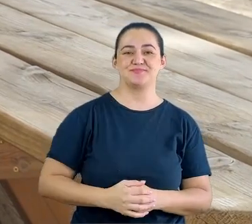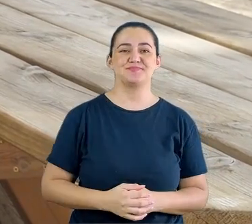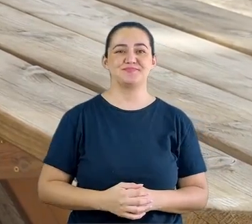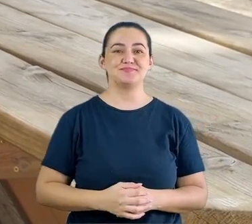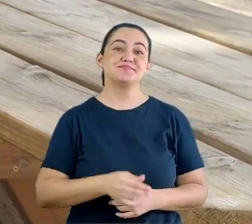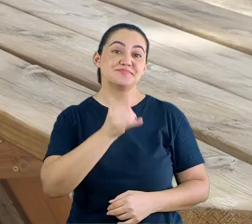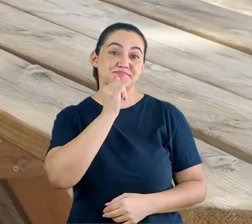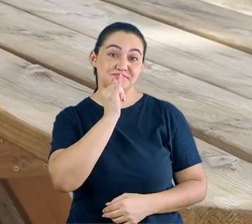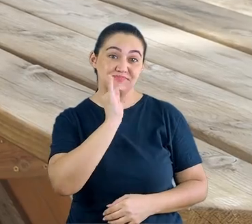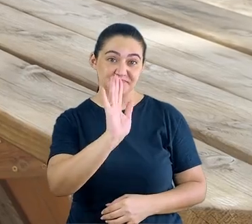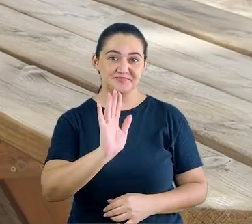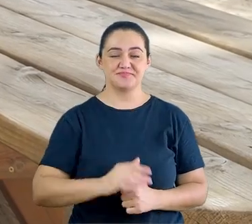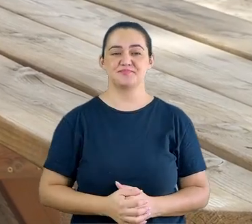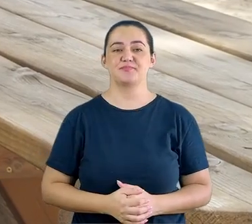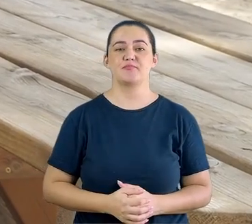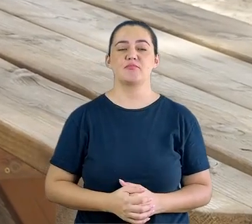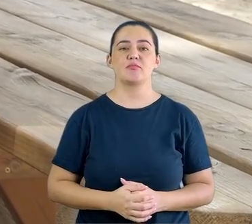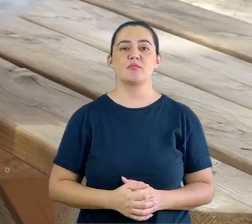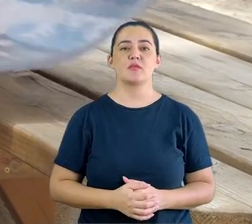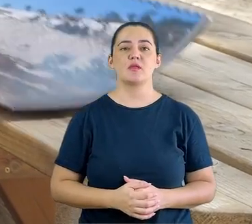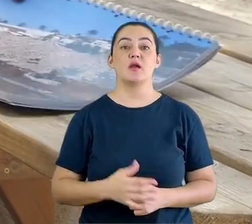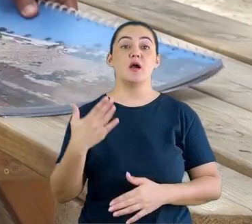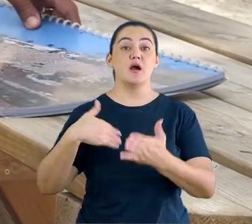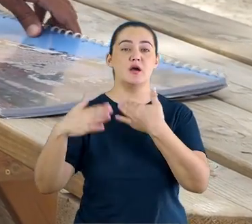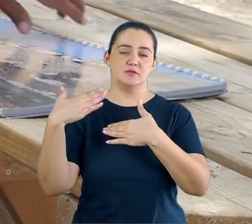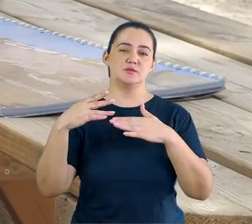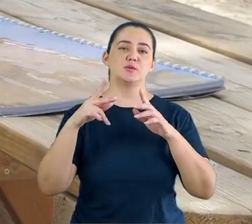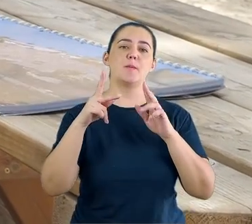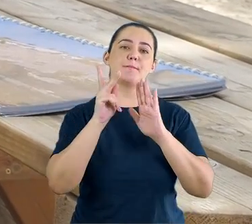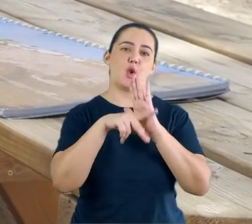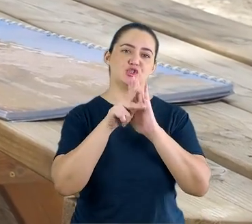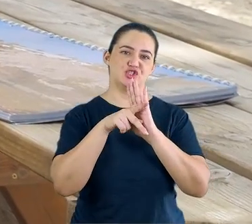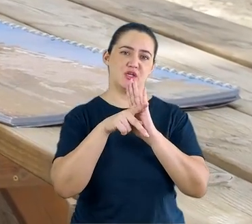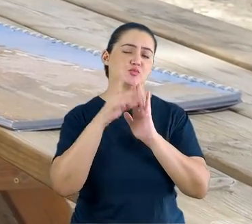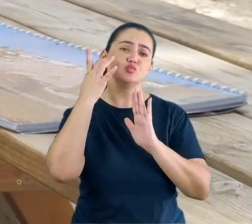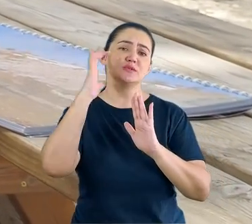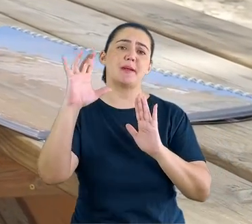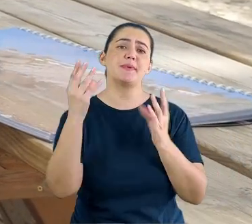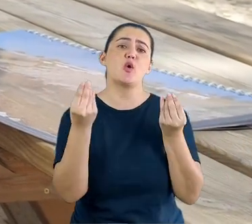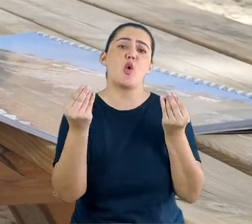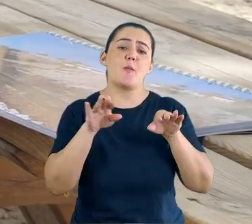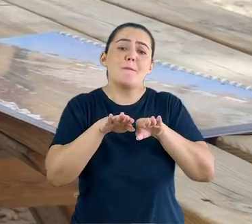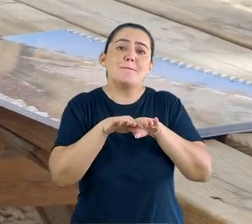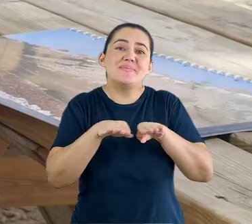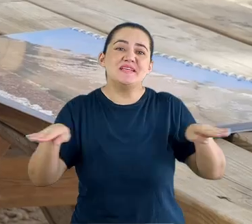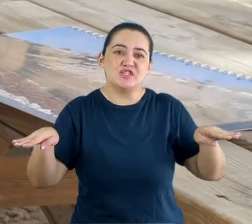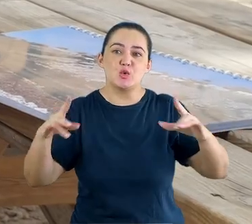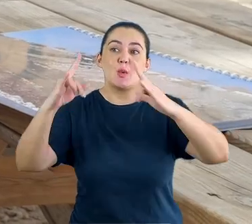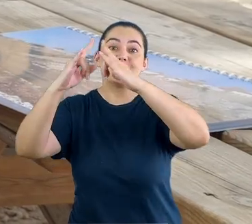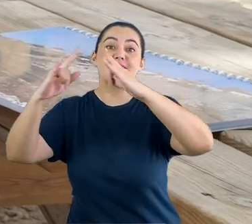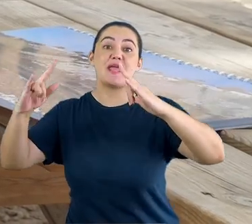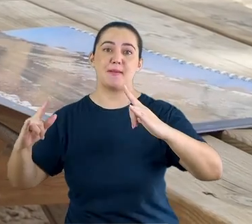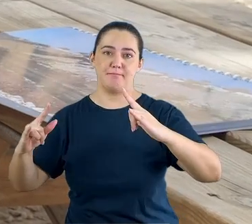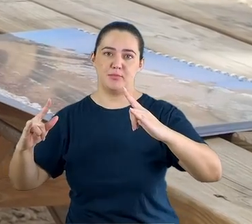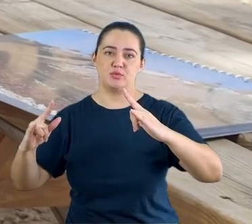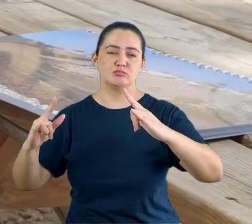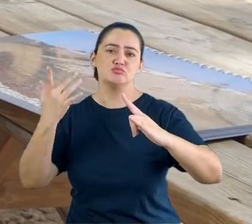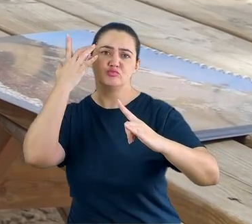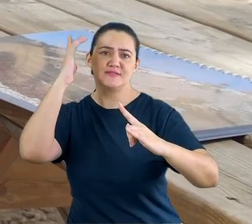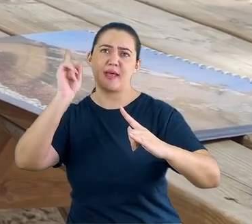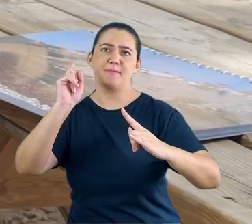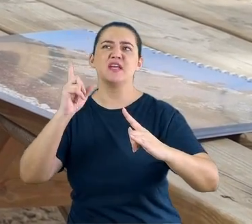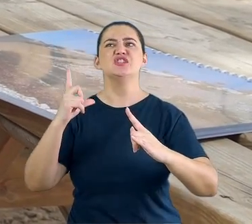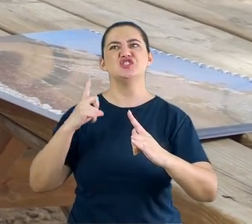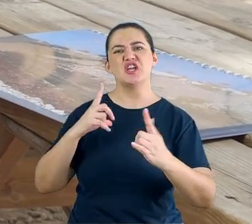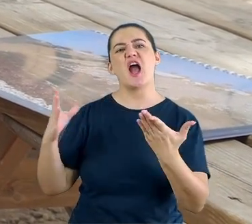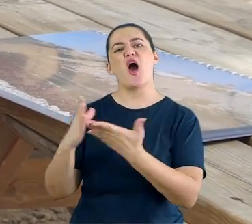de Jerusalém. Quer um exemplo? Antes do Sifim Project, a gente não tinha uma ideia como seria o piso do Templo de Jerusalém. Você